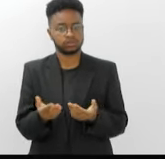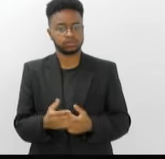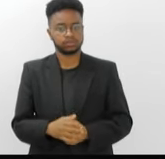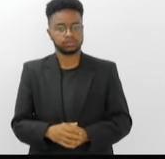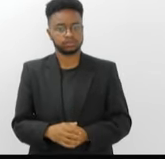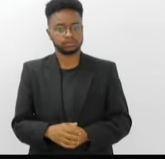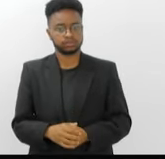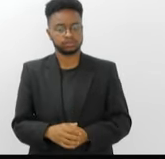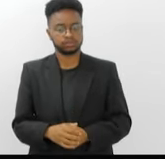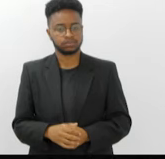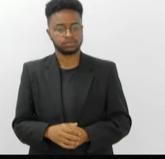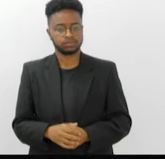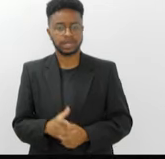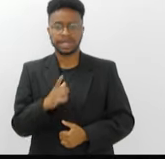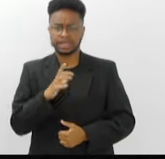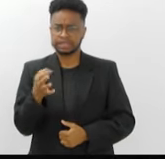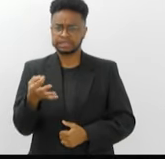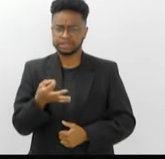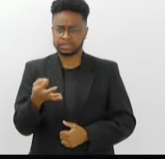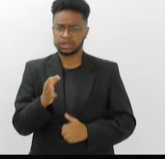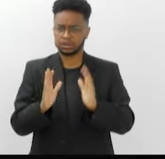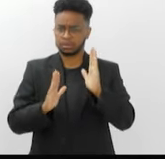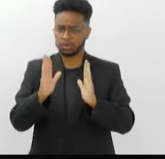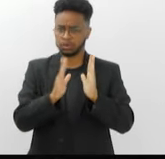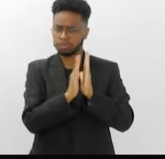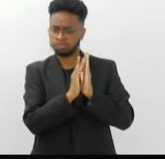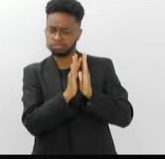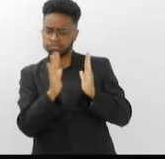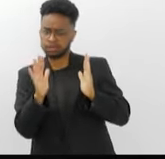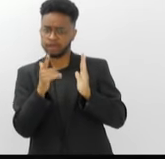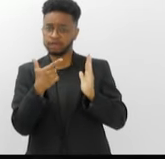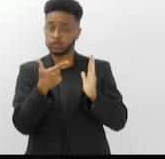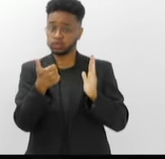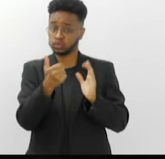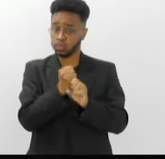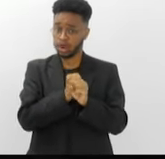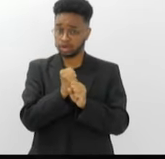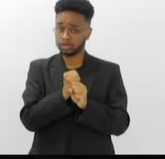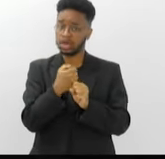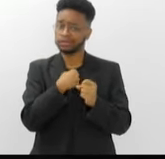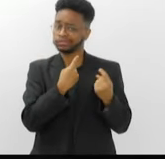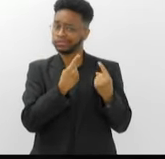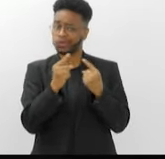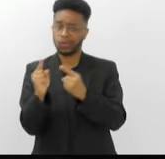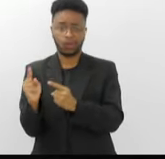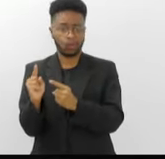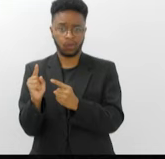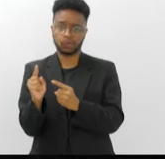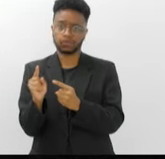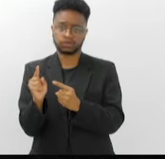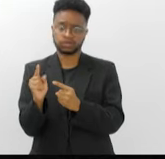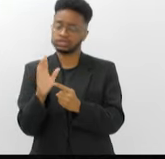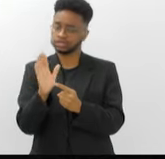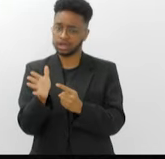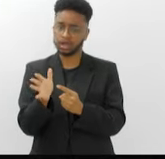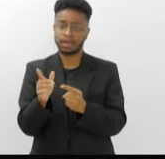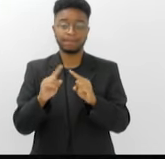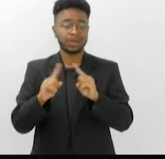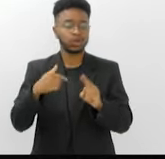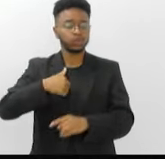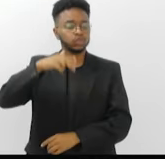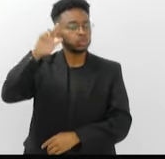Eu garanto a Vossa Excelência que nesses 21 anos e meio eu tive na oposição. Eu jamais